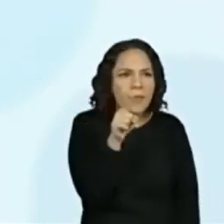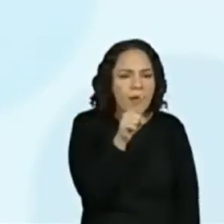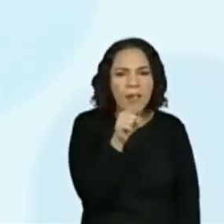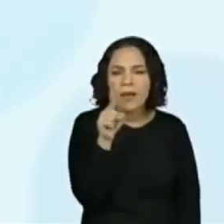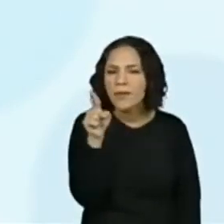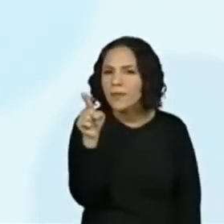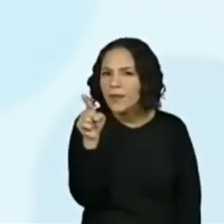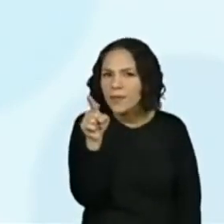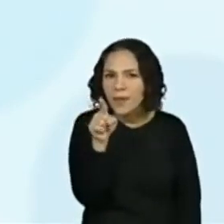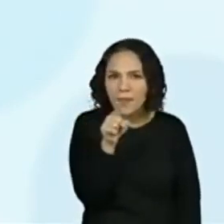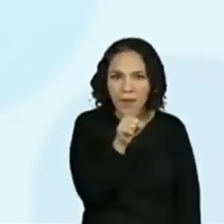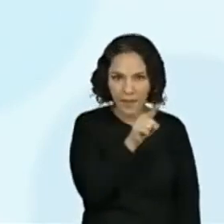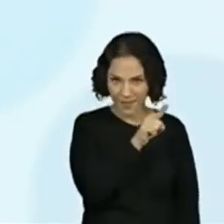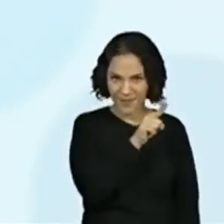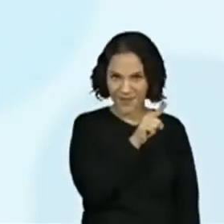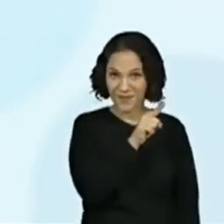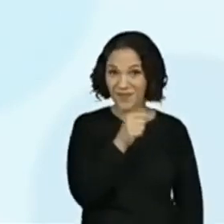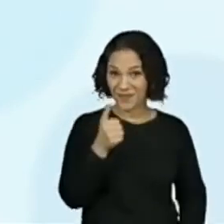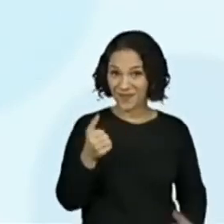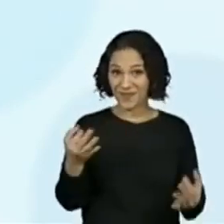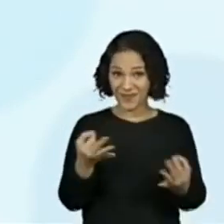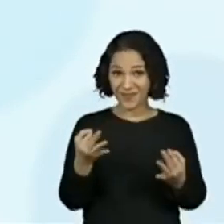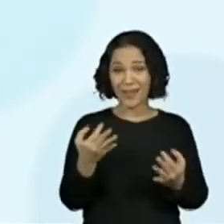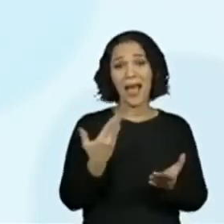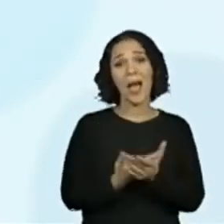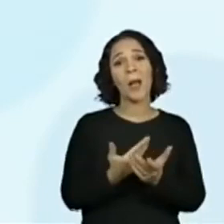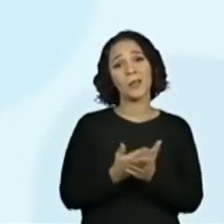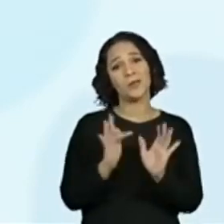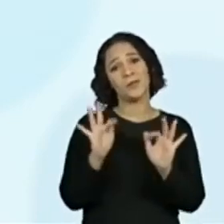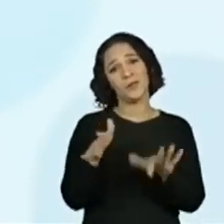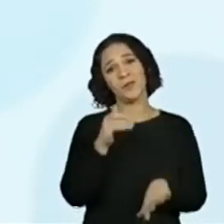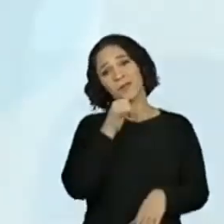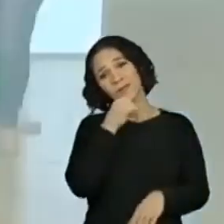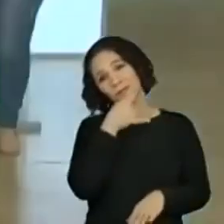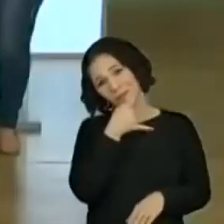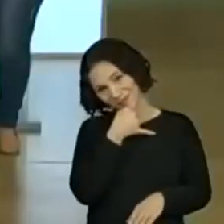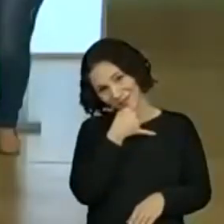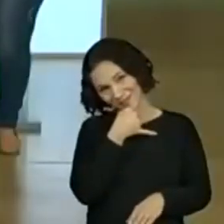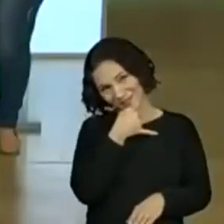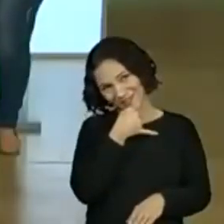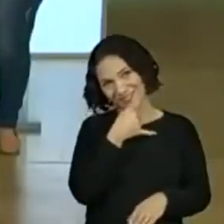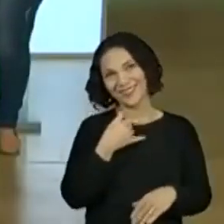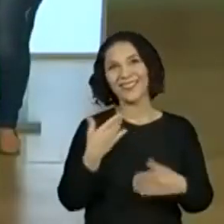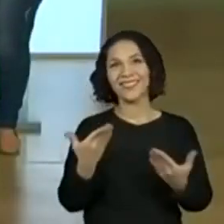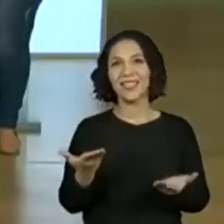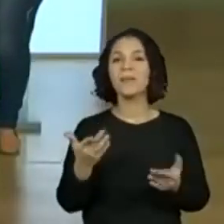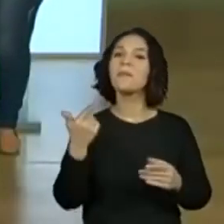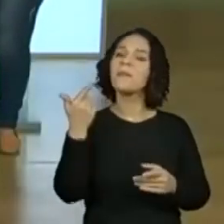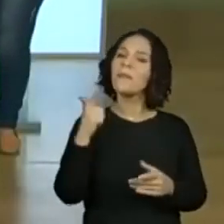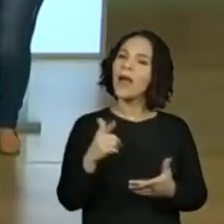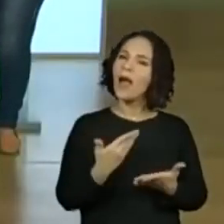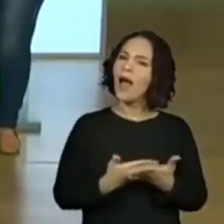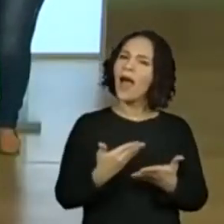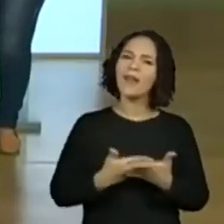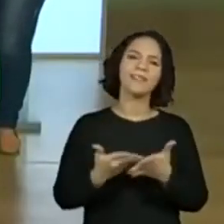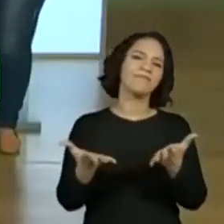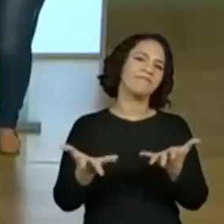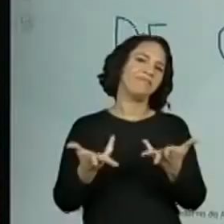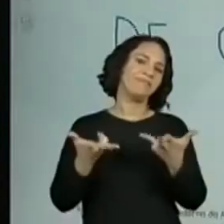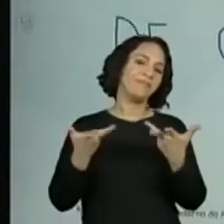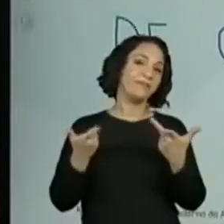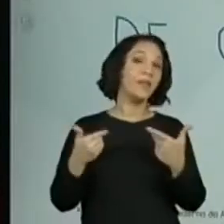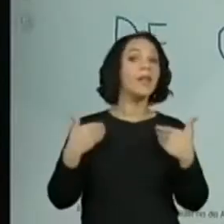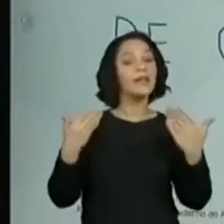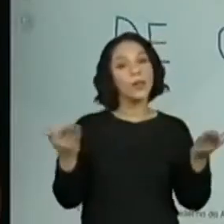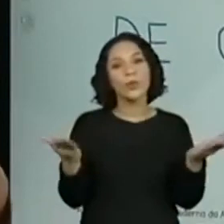sala. Perfeito. Muito professora bom, professora Vivi, a nossa aula está chegando ao fim. Deu mais tempo. Uma aula, né? Maravilhosa.